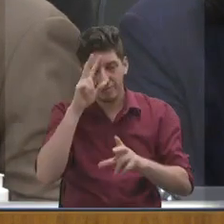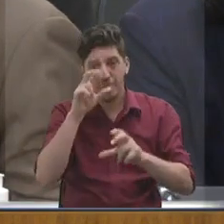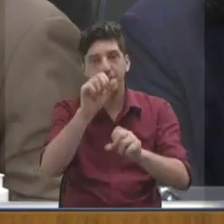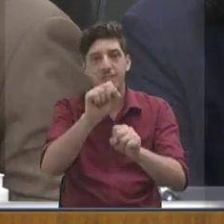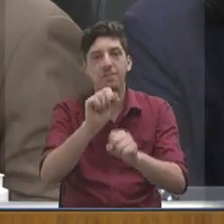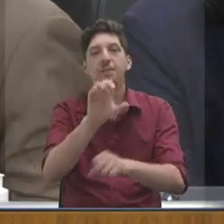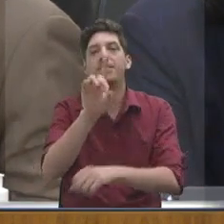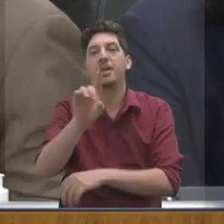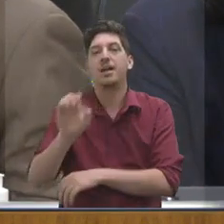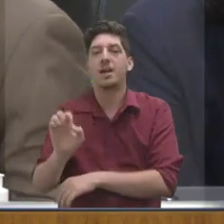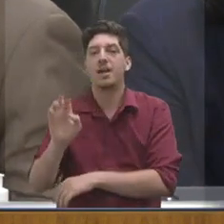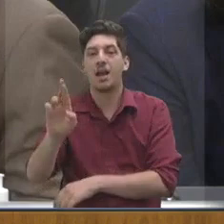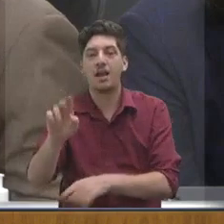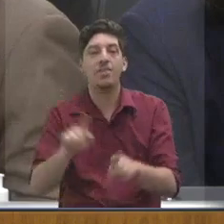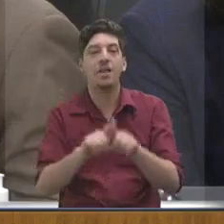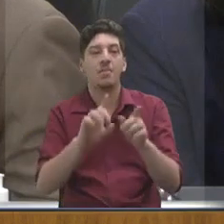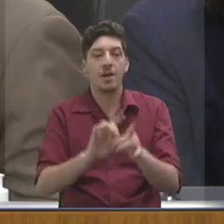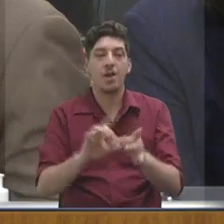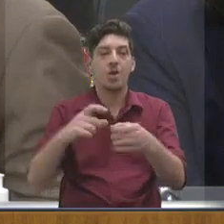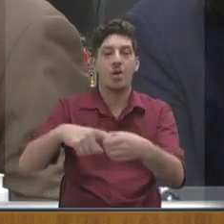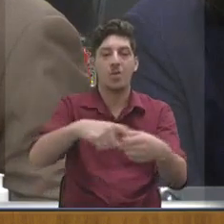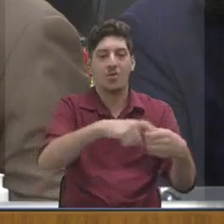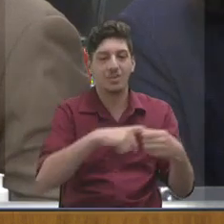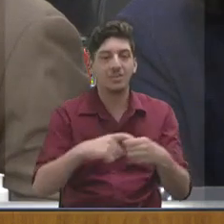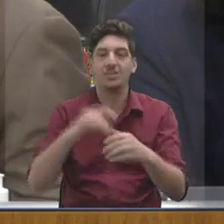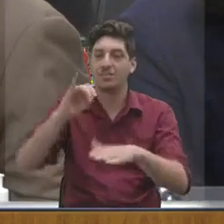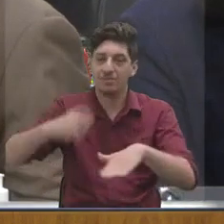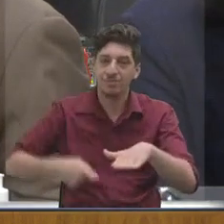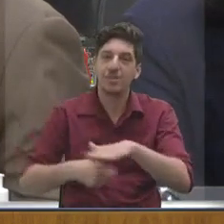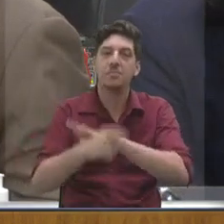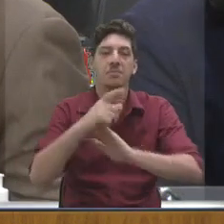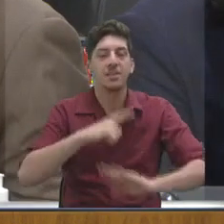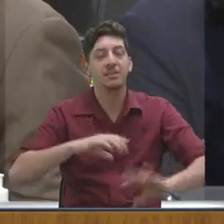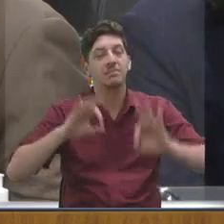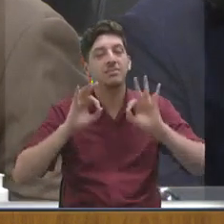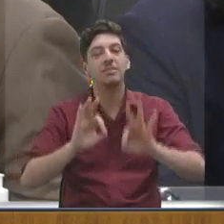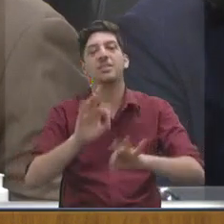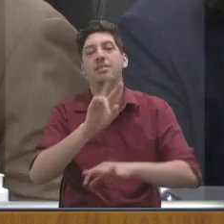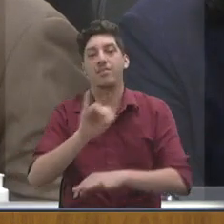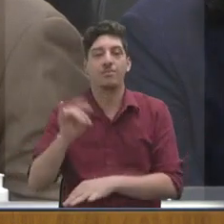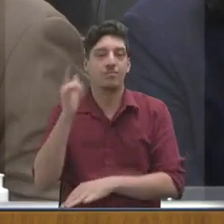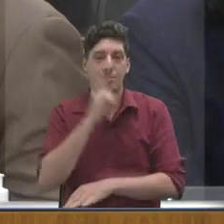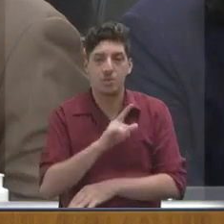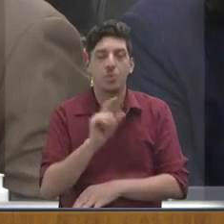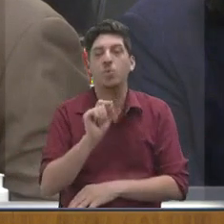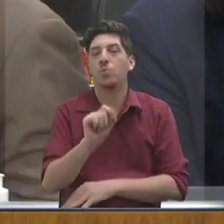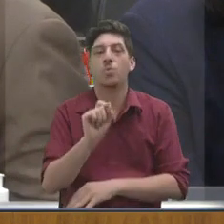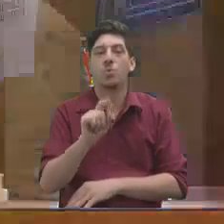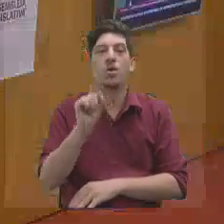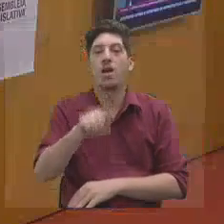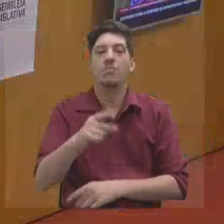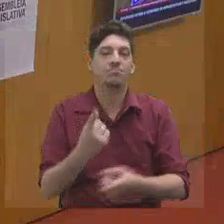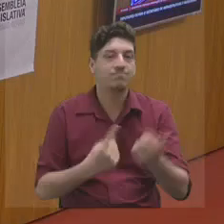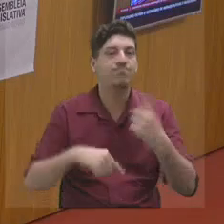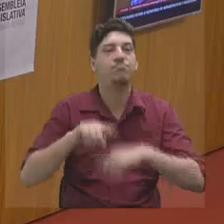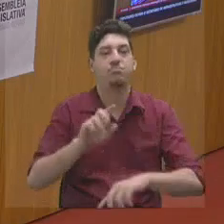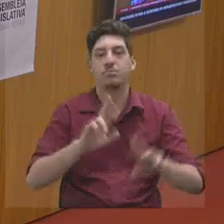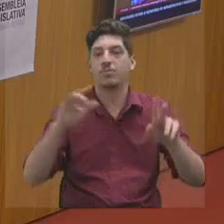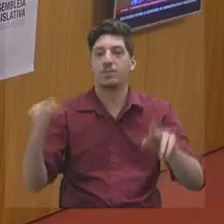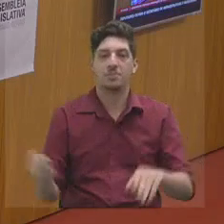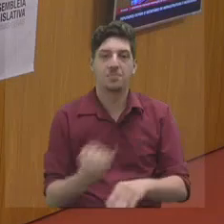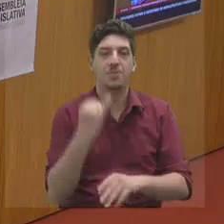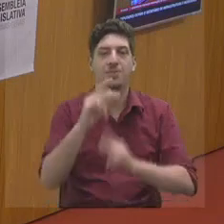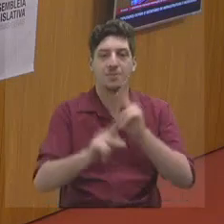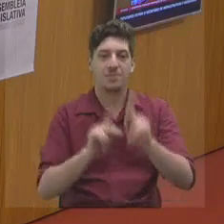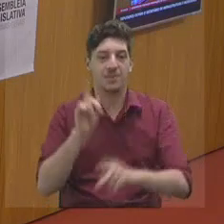a questão das concessões a questão dos investimentos que isso com certeza vai fazer a grande diferença na vida dos mineiros